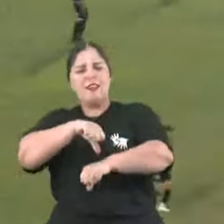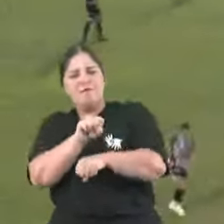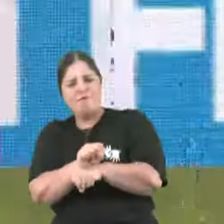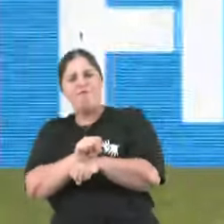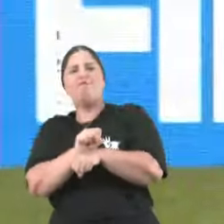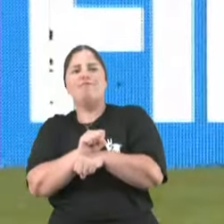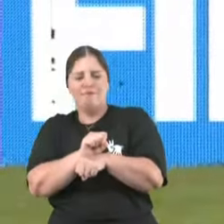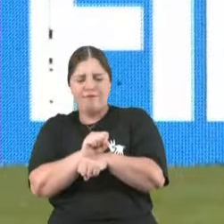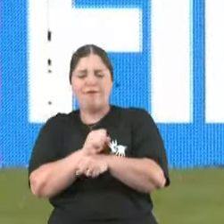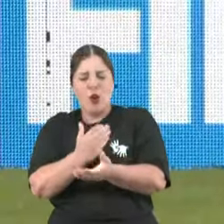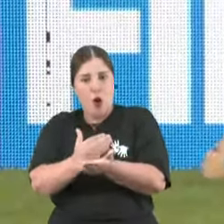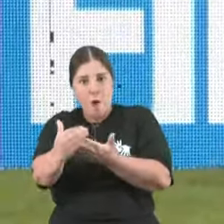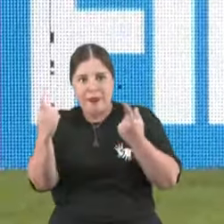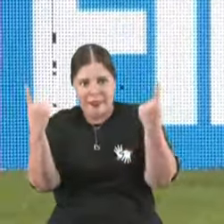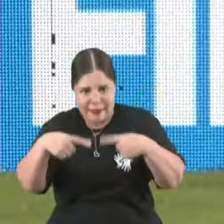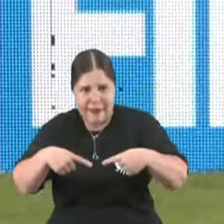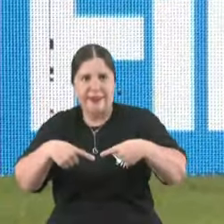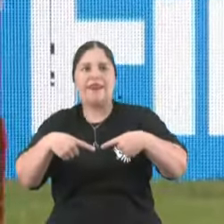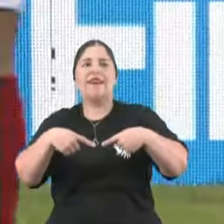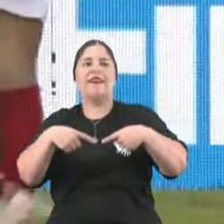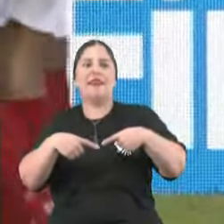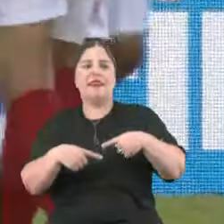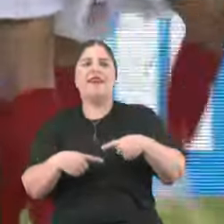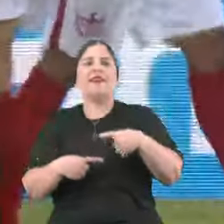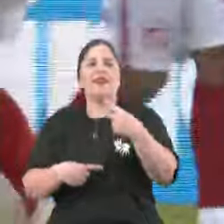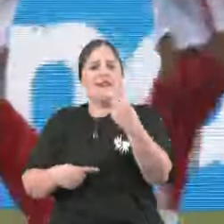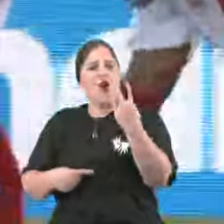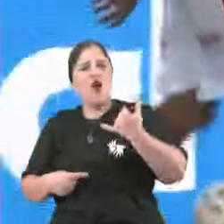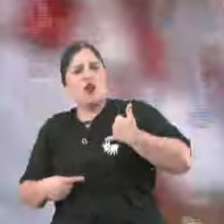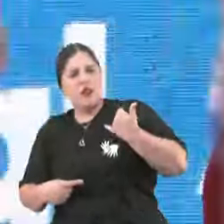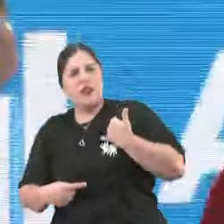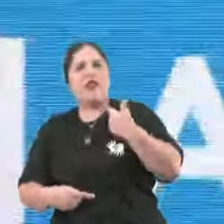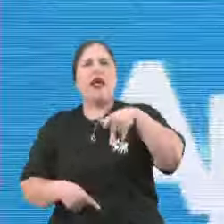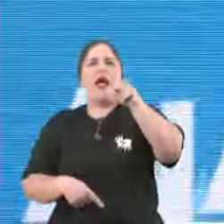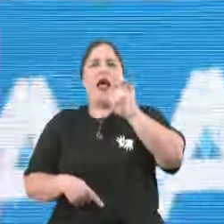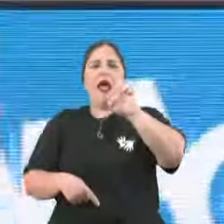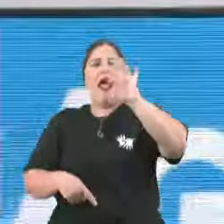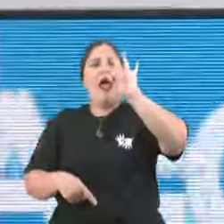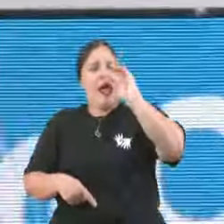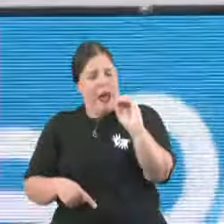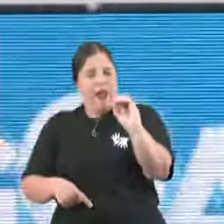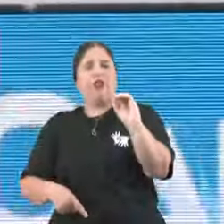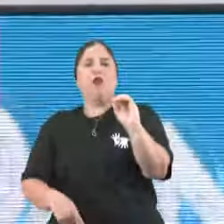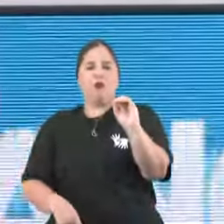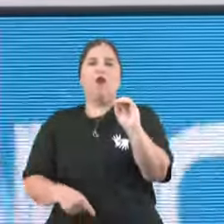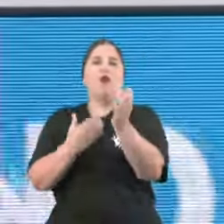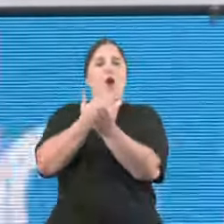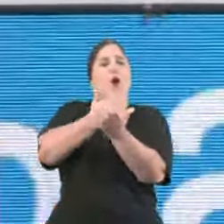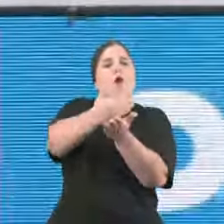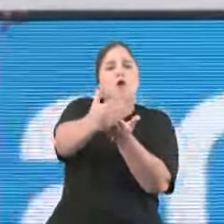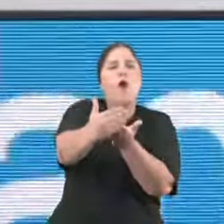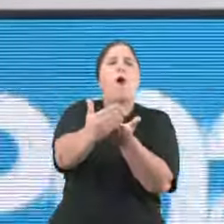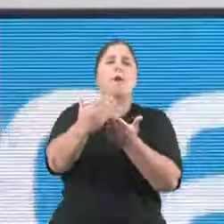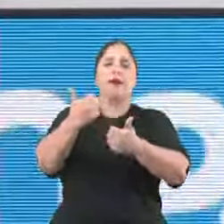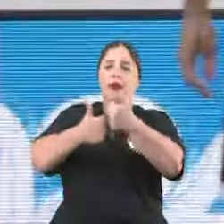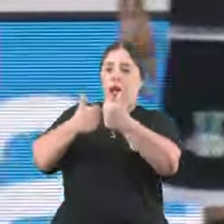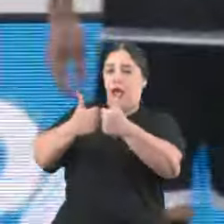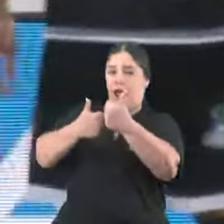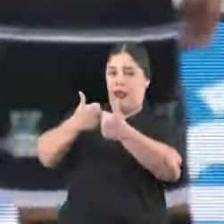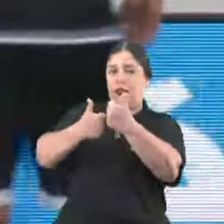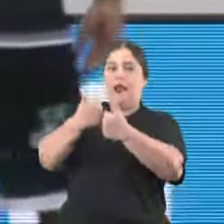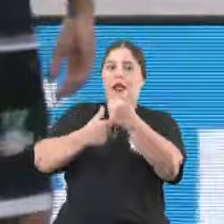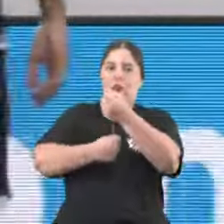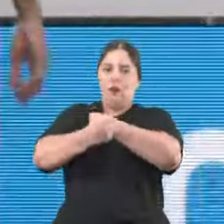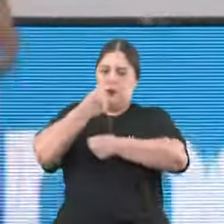Ele tem 23 anos, chama-se Kelto da Conceição e começou sua carreira em 2019 jogando pelo